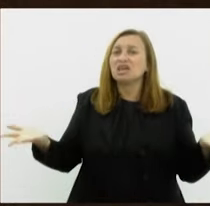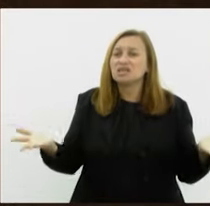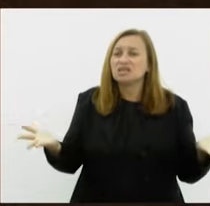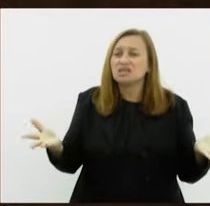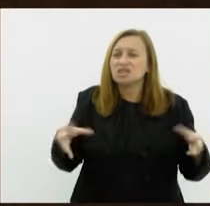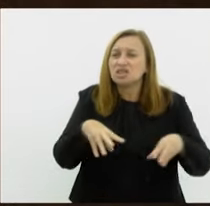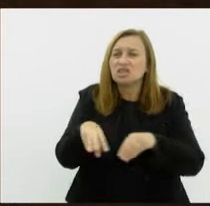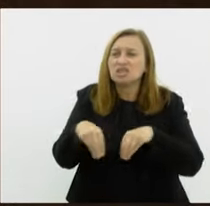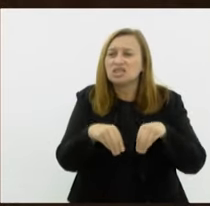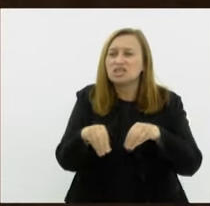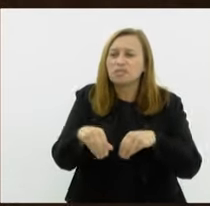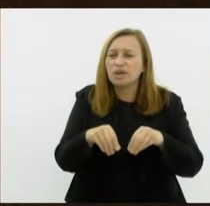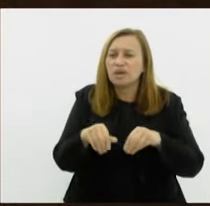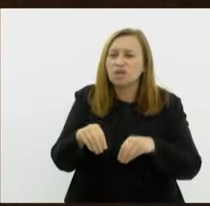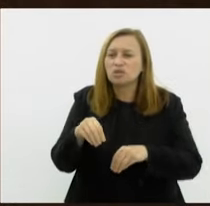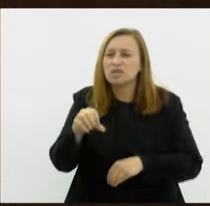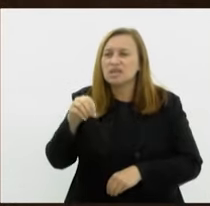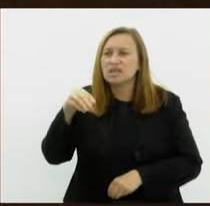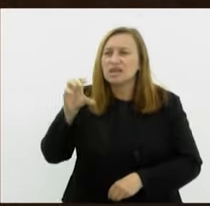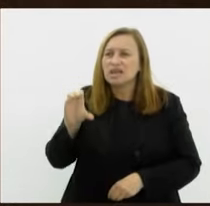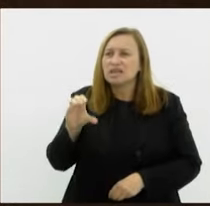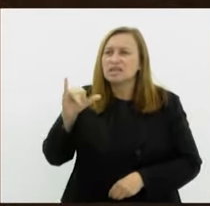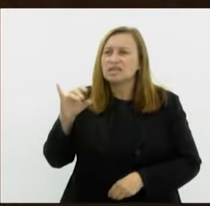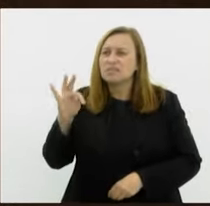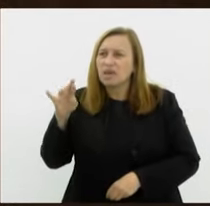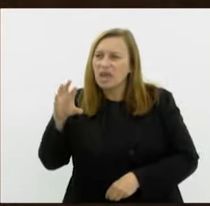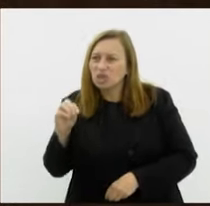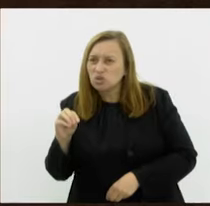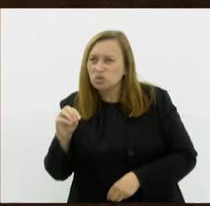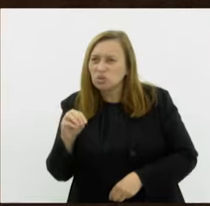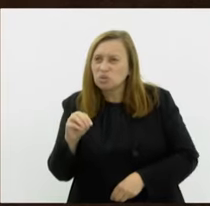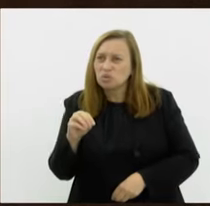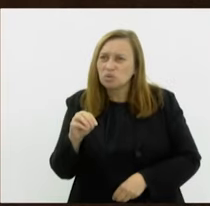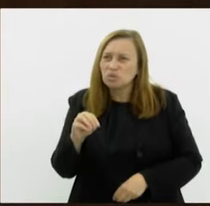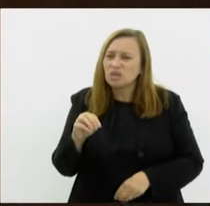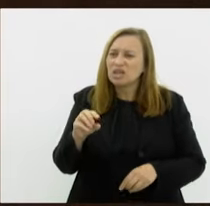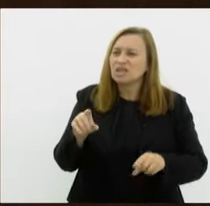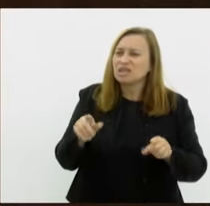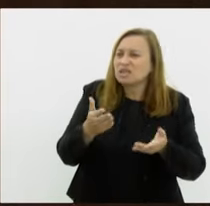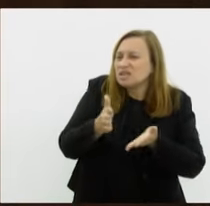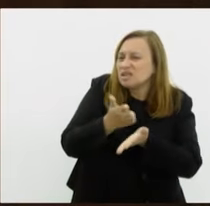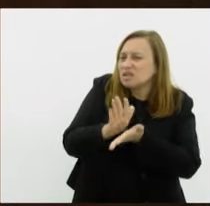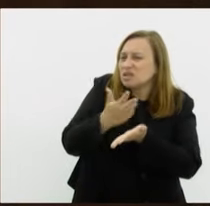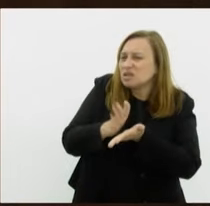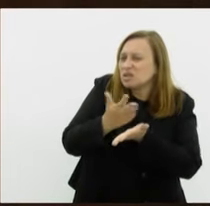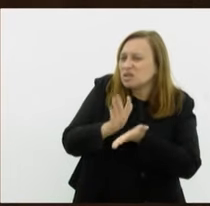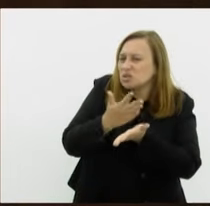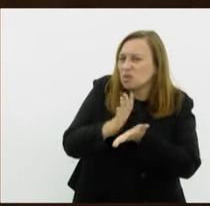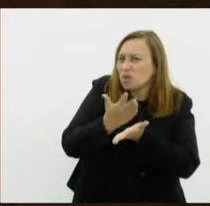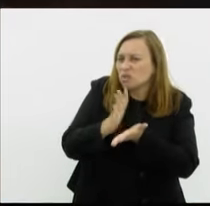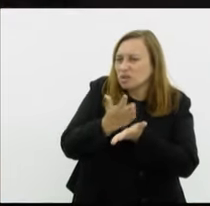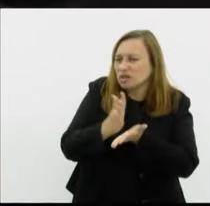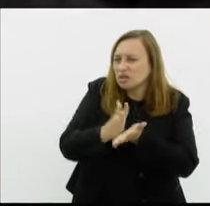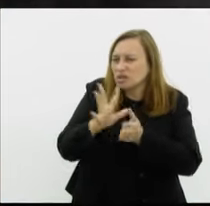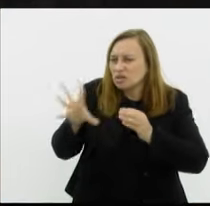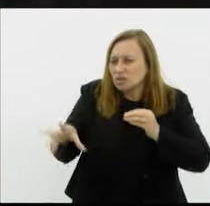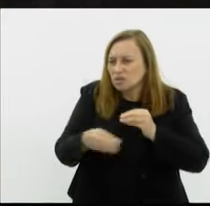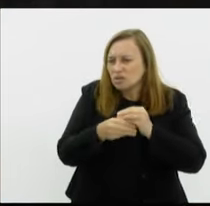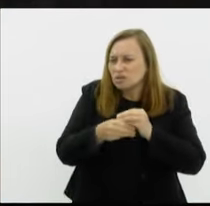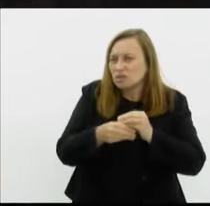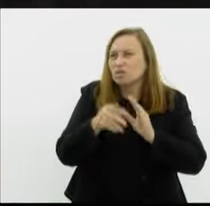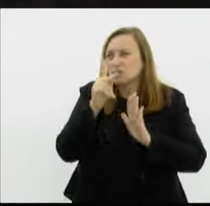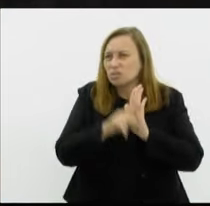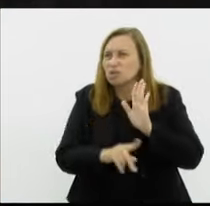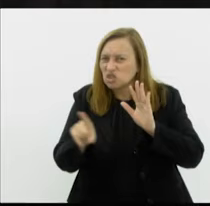de resíduos. Sim. É essa poeira que o senhor está falando? Sim, está incluída. Está incluída no projeto, exatamente. Obrigado. Então, o